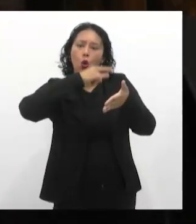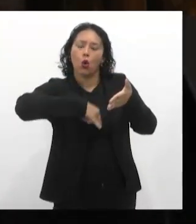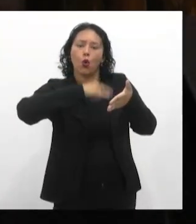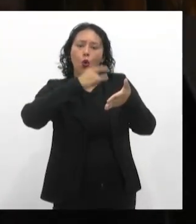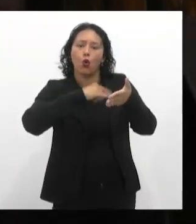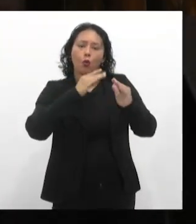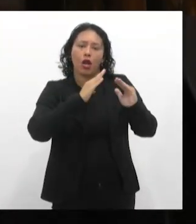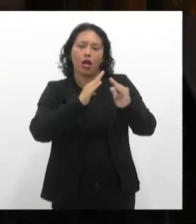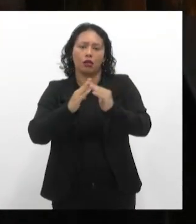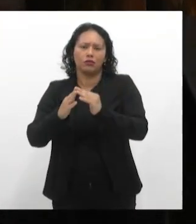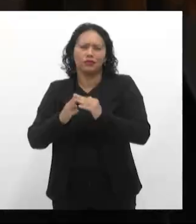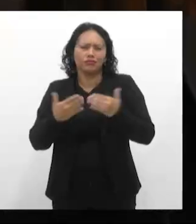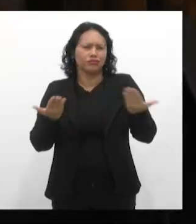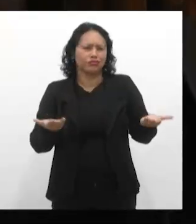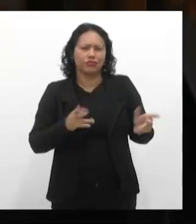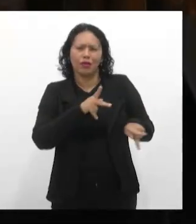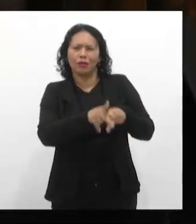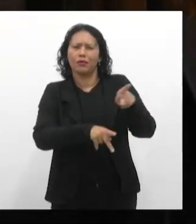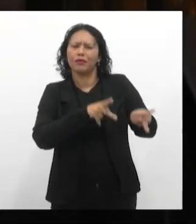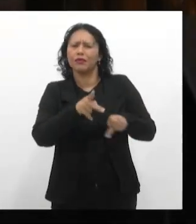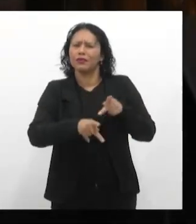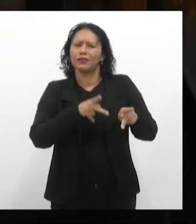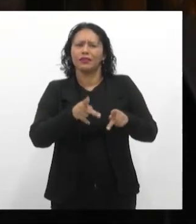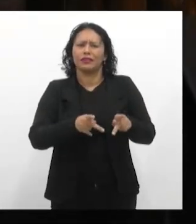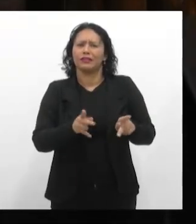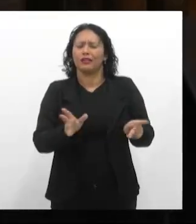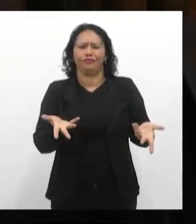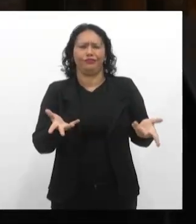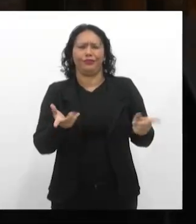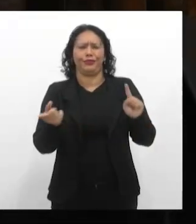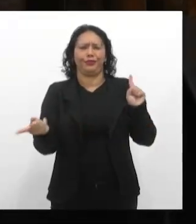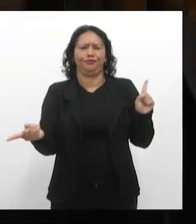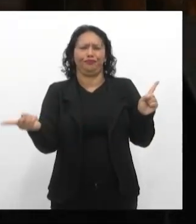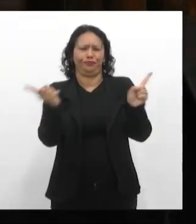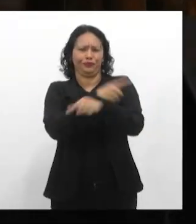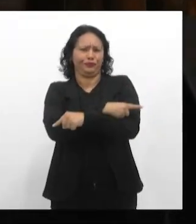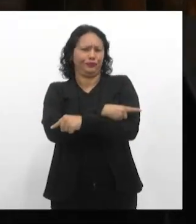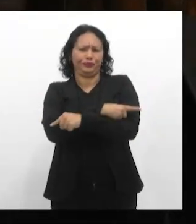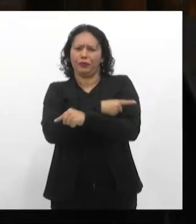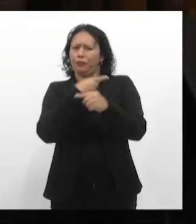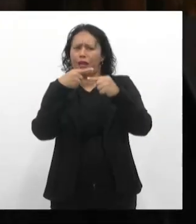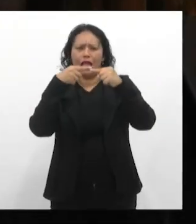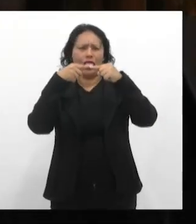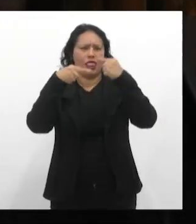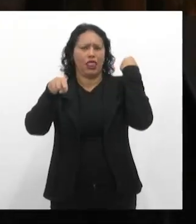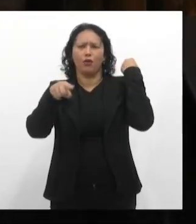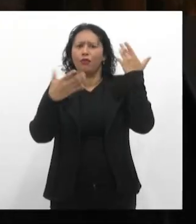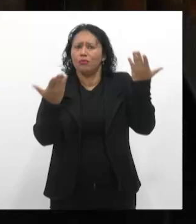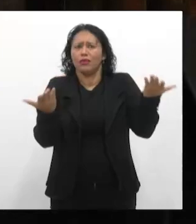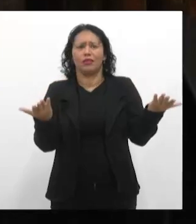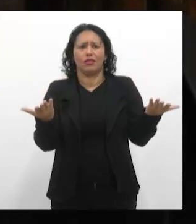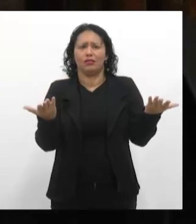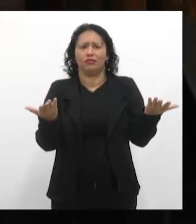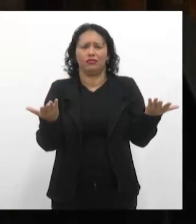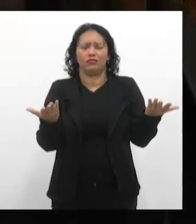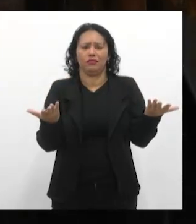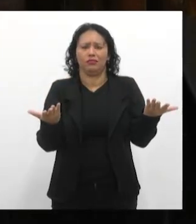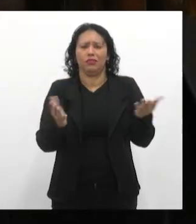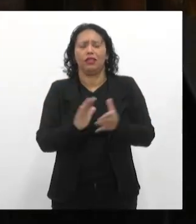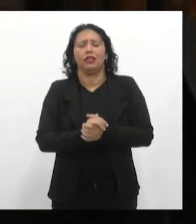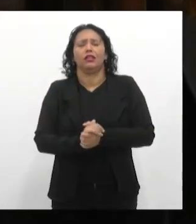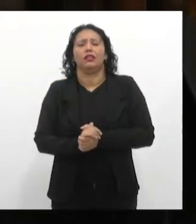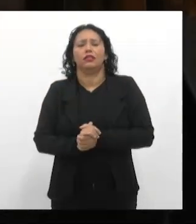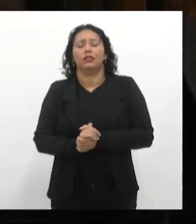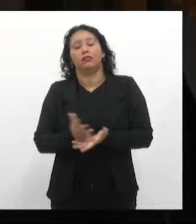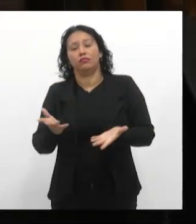da habitação popular, coisa que é completamente contraditório àquilo que a gente acha que deve ser utilizado o